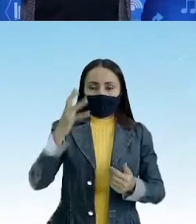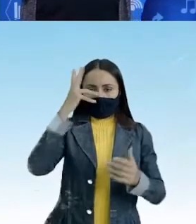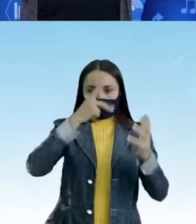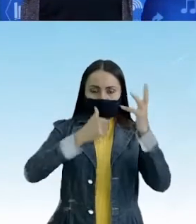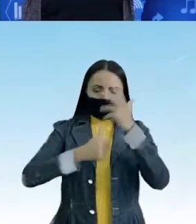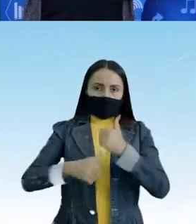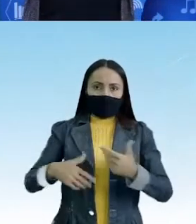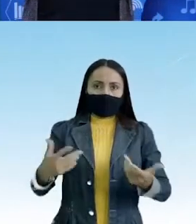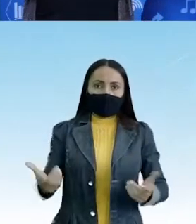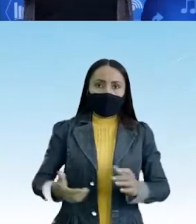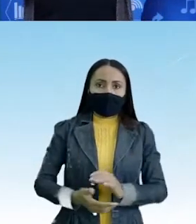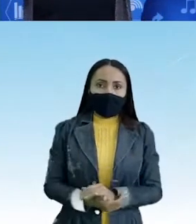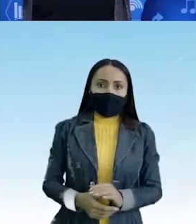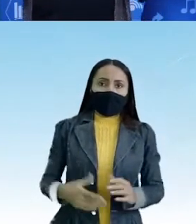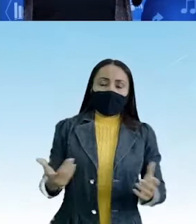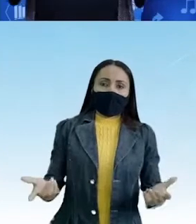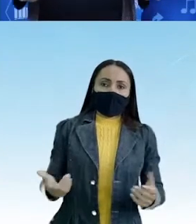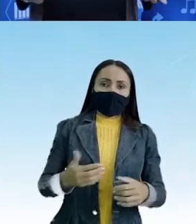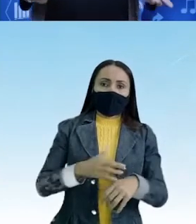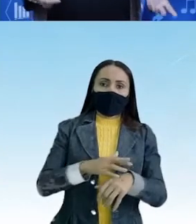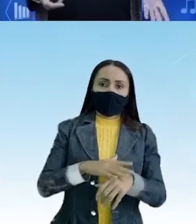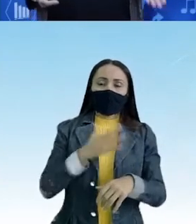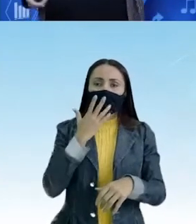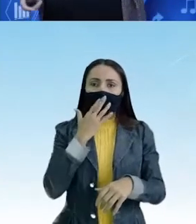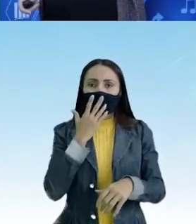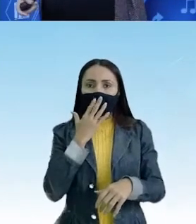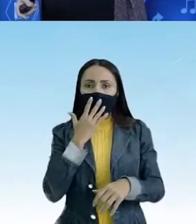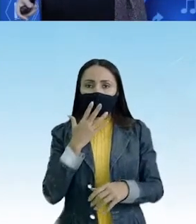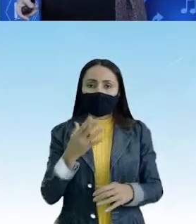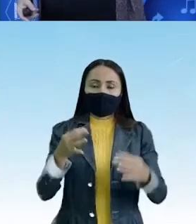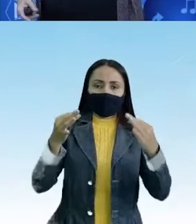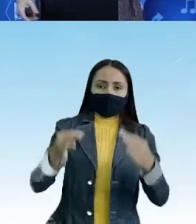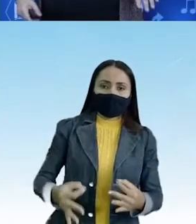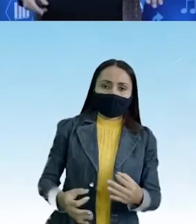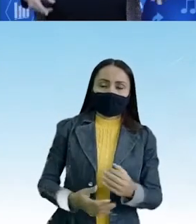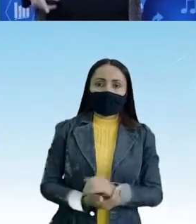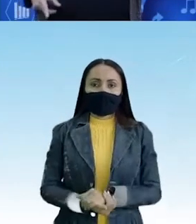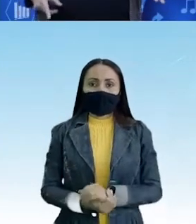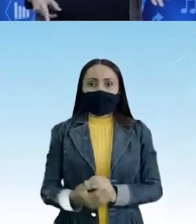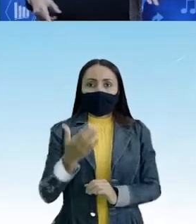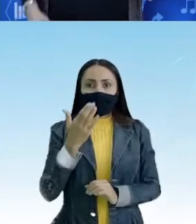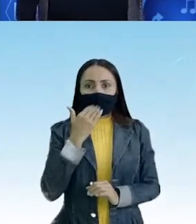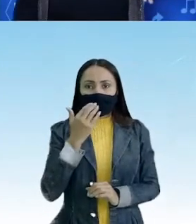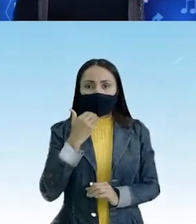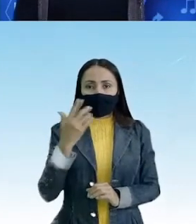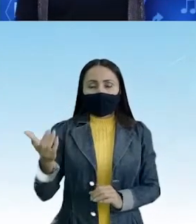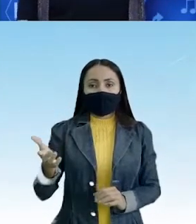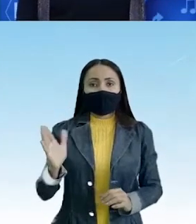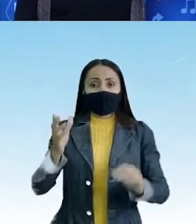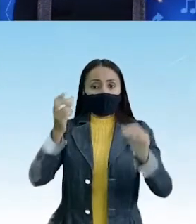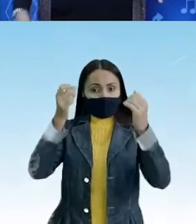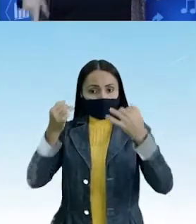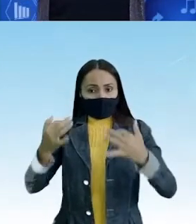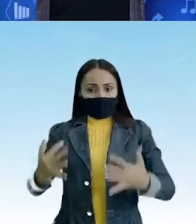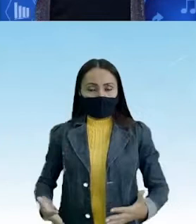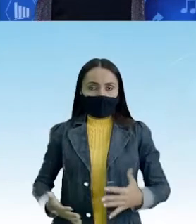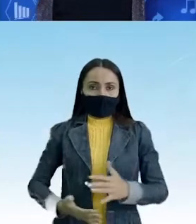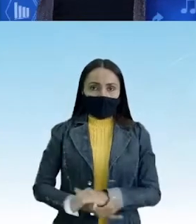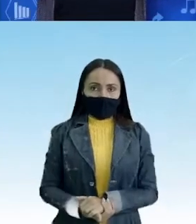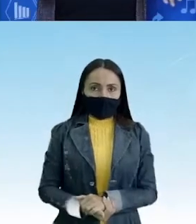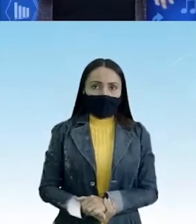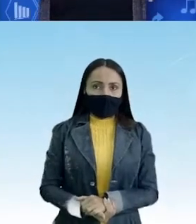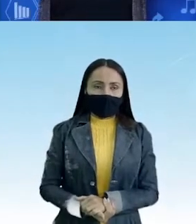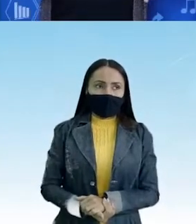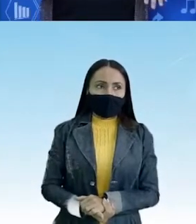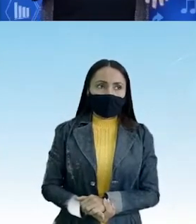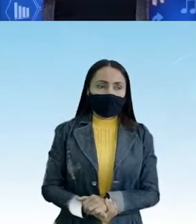baianas, coloridas ou padronizadas. As comidas, era que eu acabei de falar, tá? Olha que coisa linda